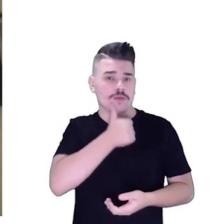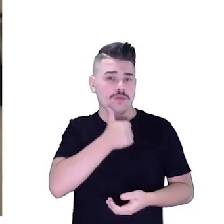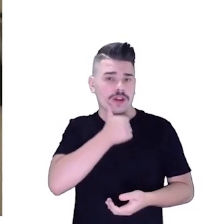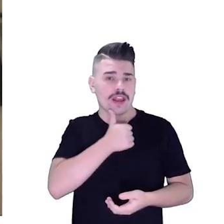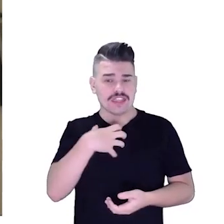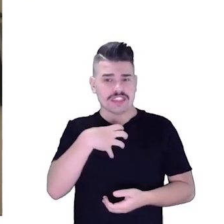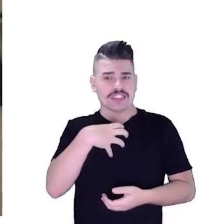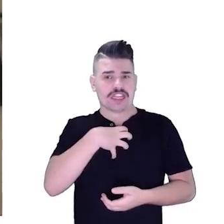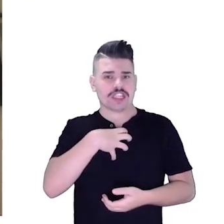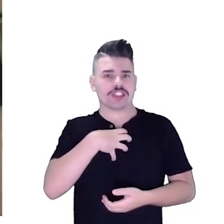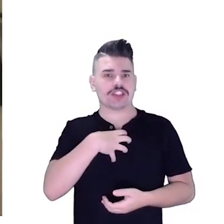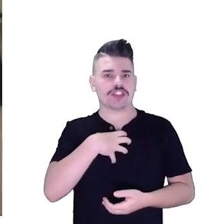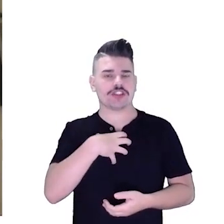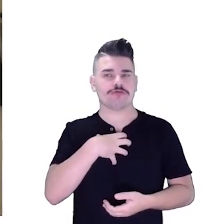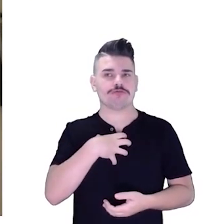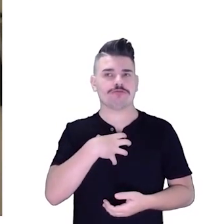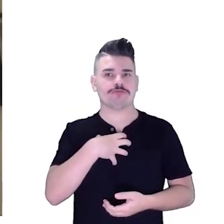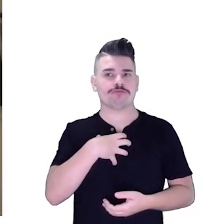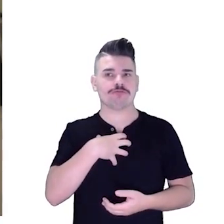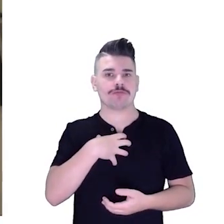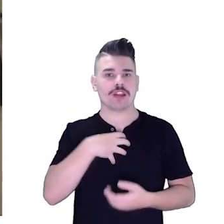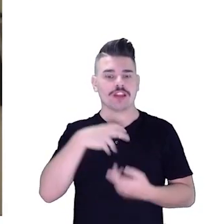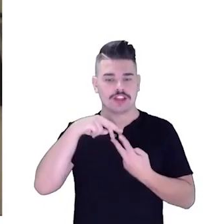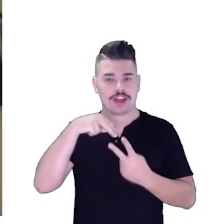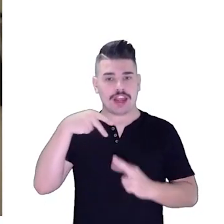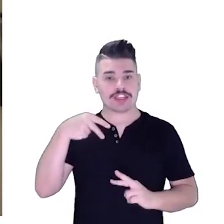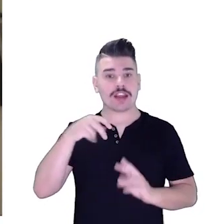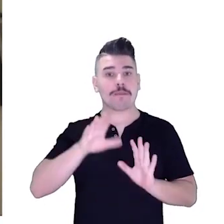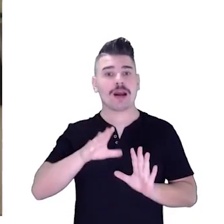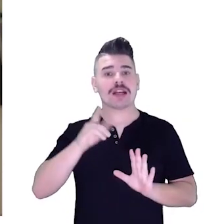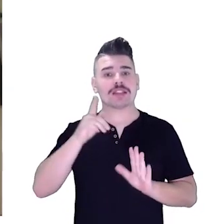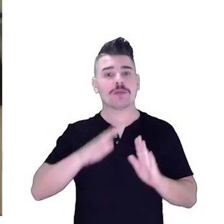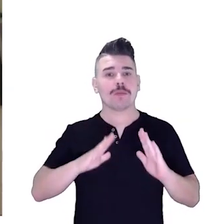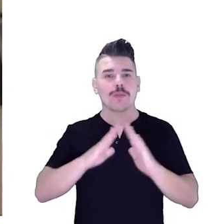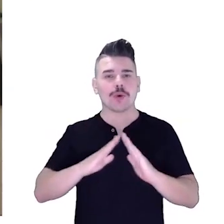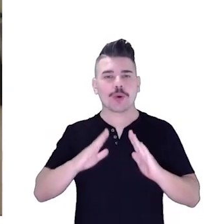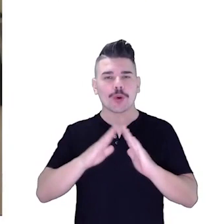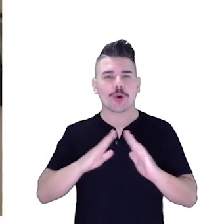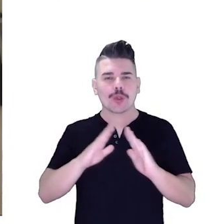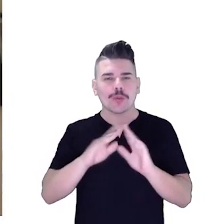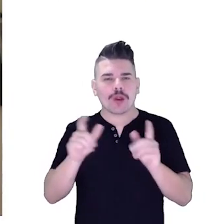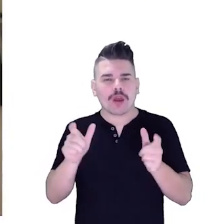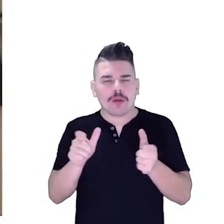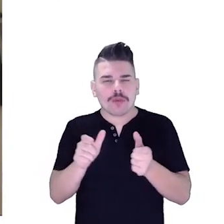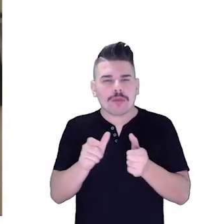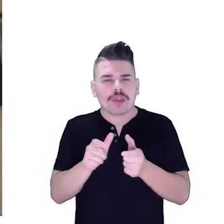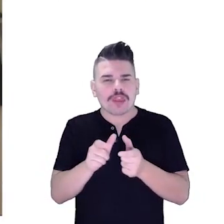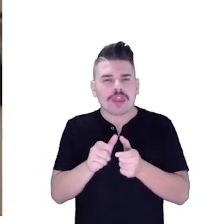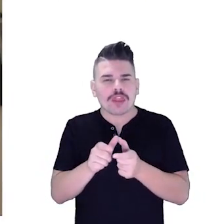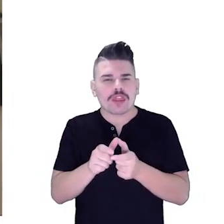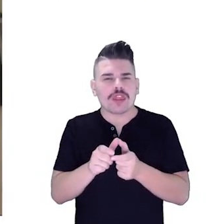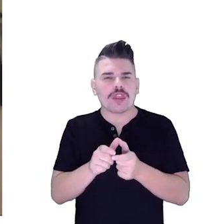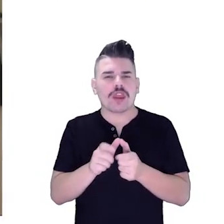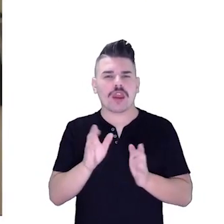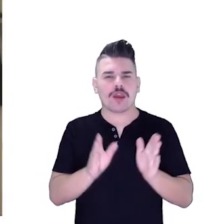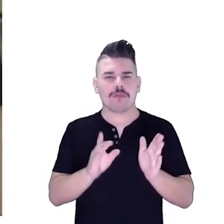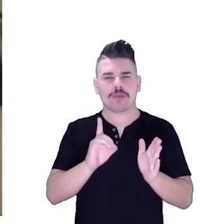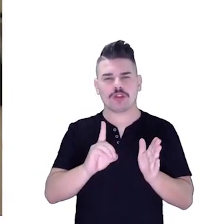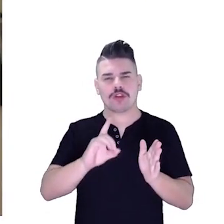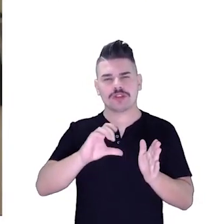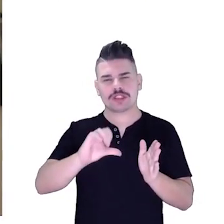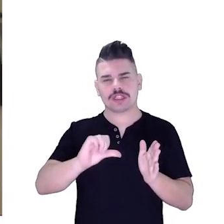sendo do sexo feminino, mas que por ter sido criada numa pequena vila, numa pequena